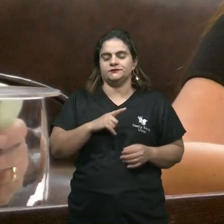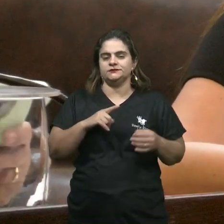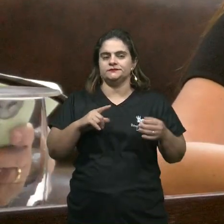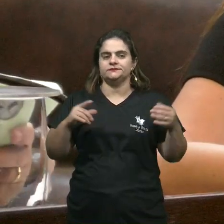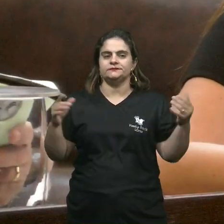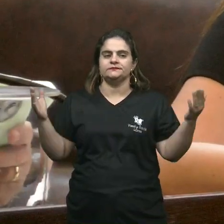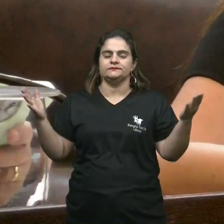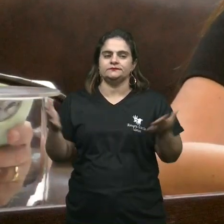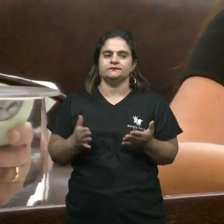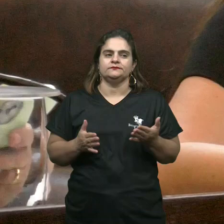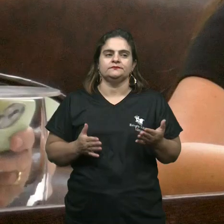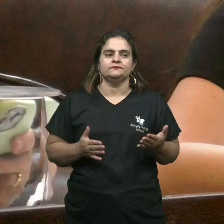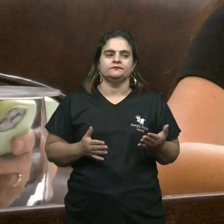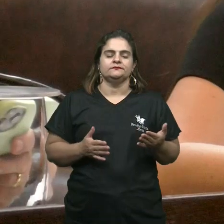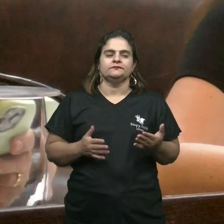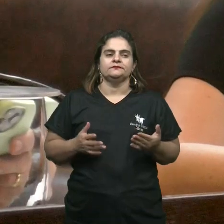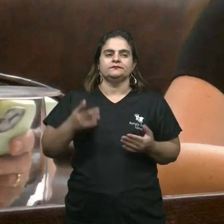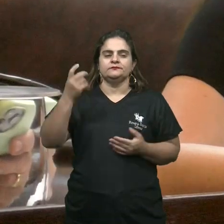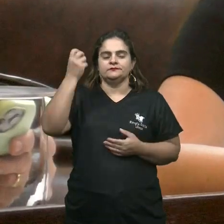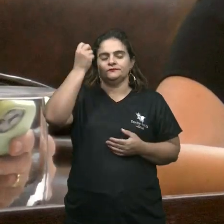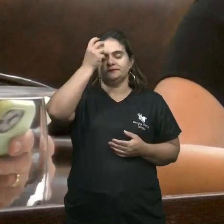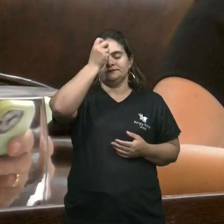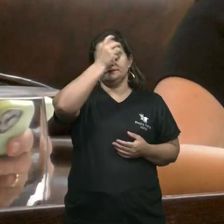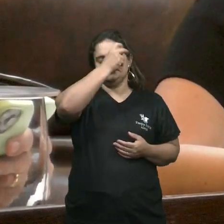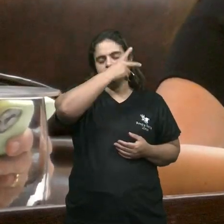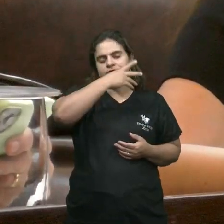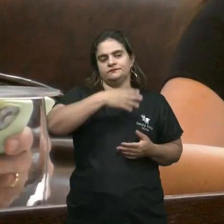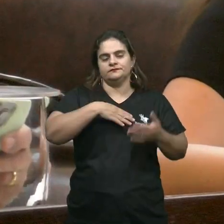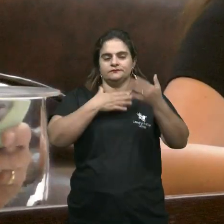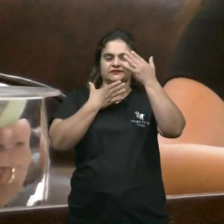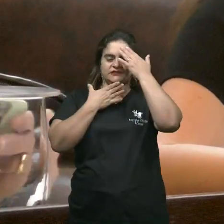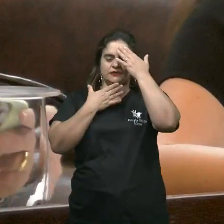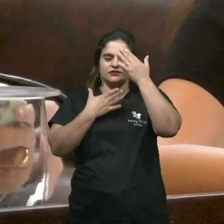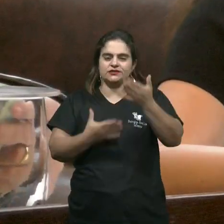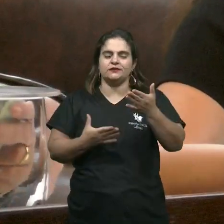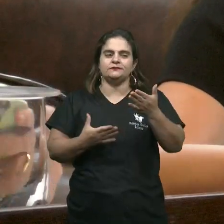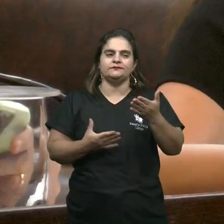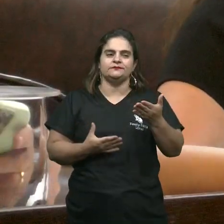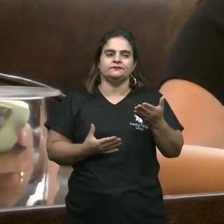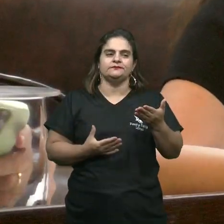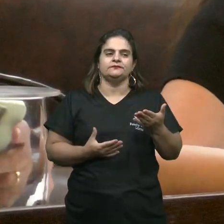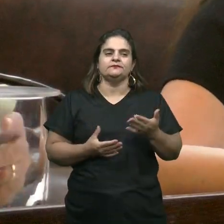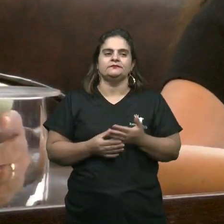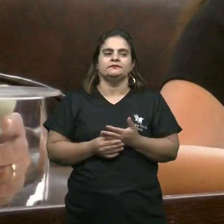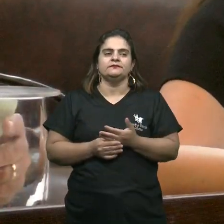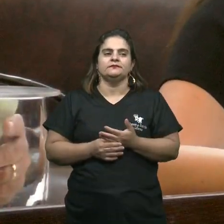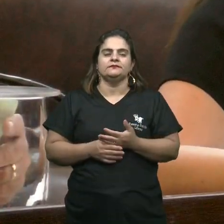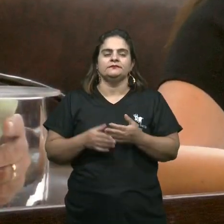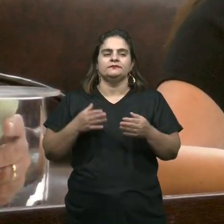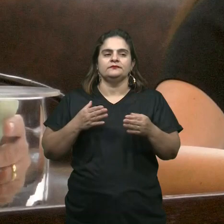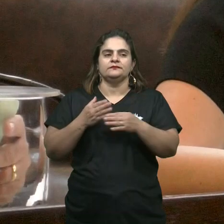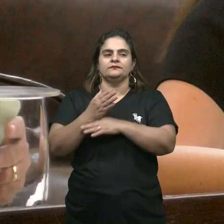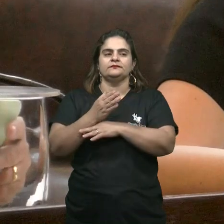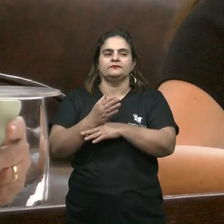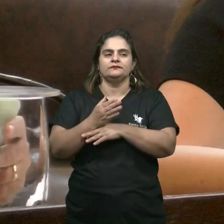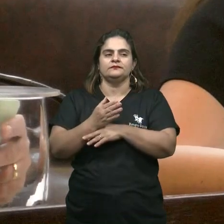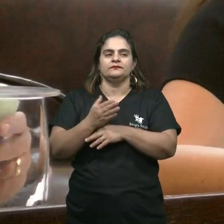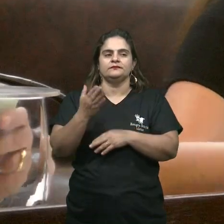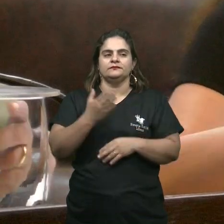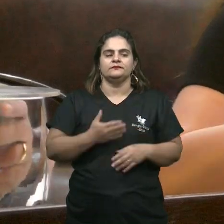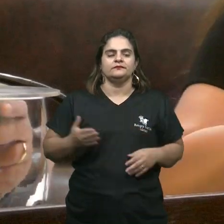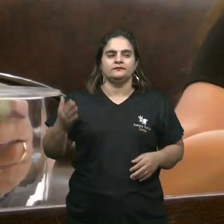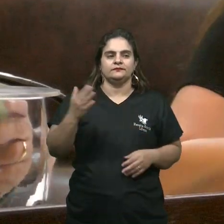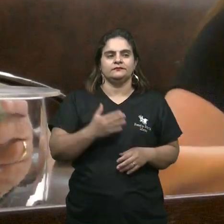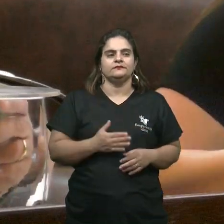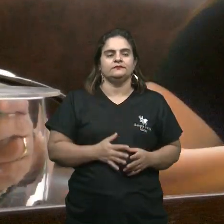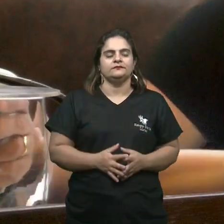regulamentado pela Prefeitura, presidente. Eu agradeço a CIEC, caso aprovado por todos aqui em nome da causa animal.